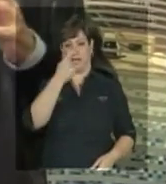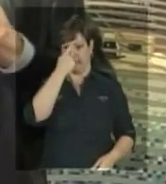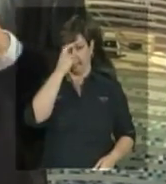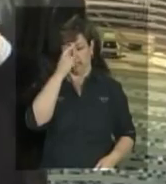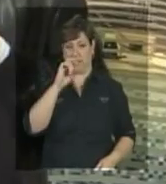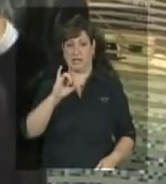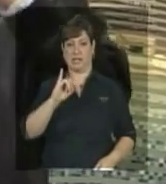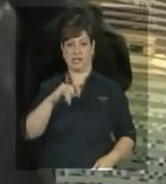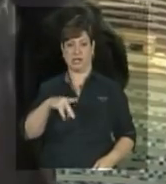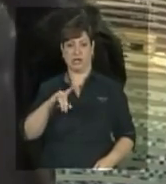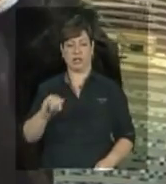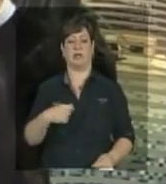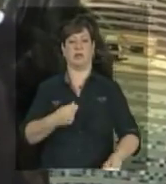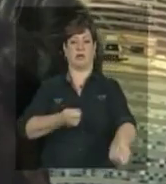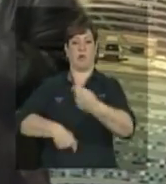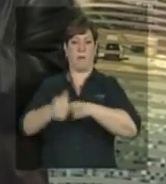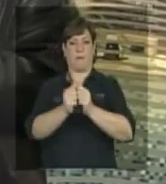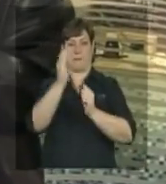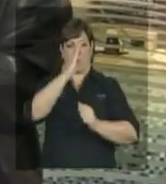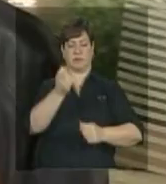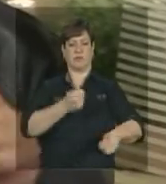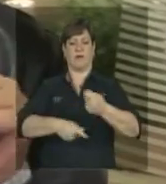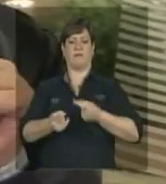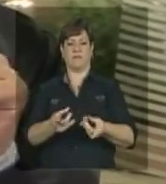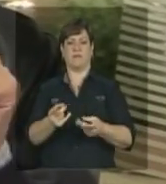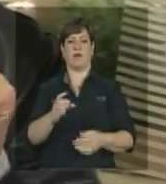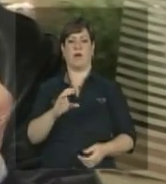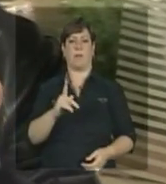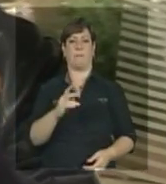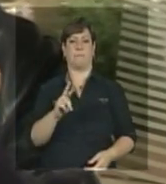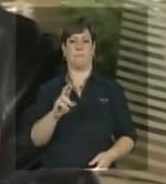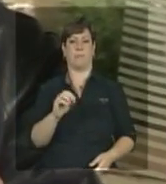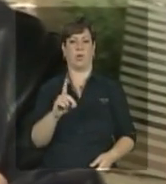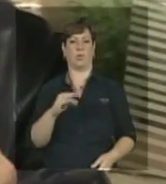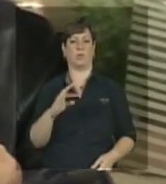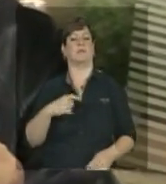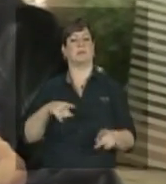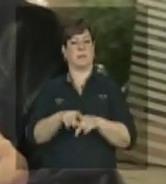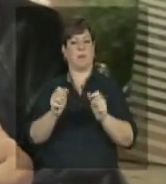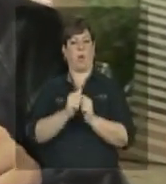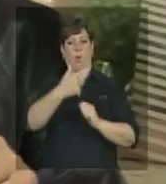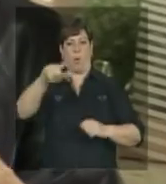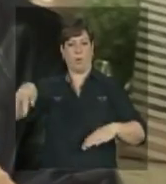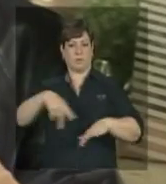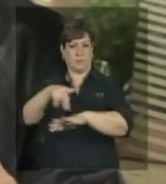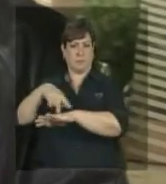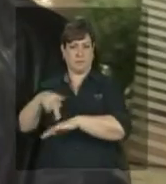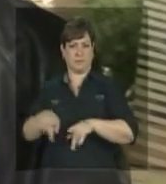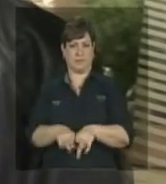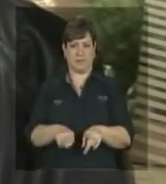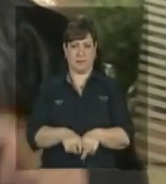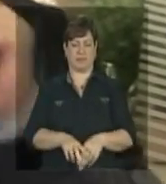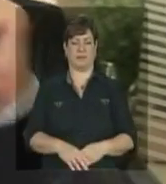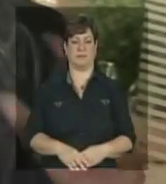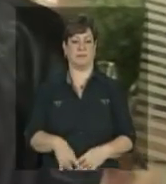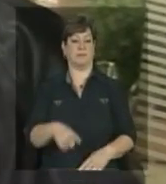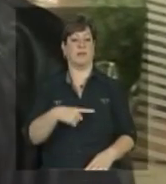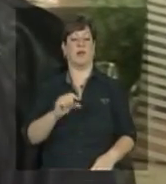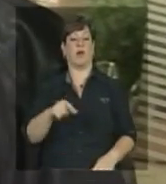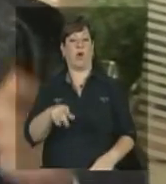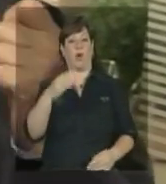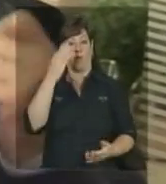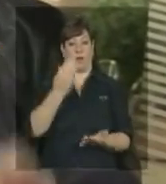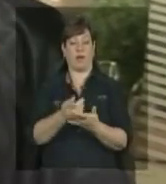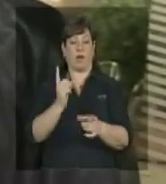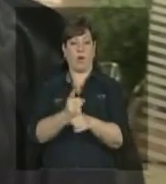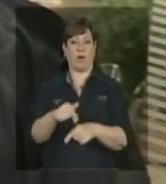produtos brasileiros para outros países da região, como Indonésia, Singapura, Malásia e Emirados Árabes. Você vai encontrar a cadeia